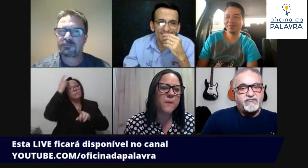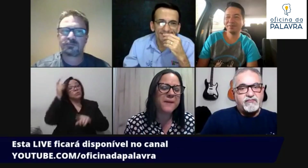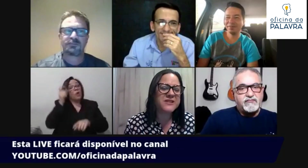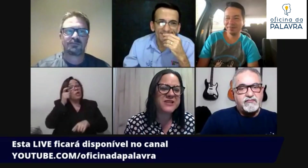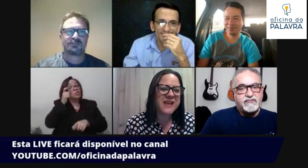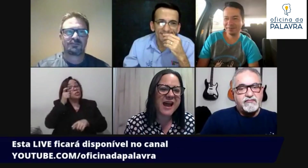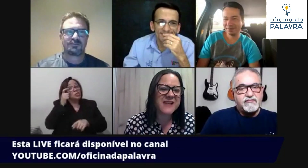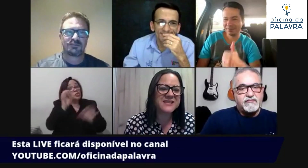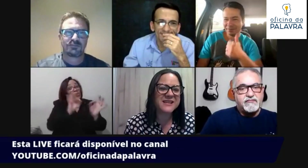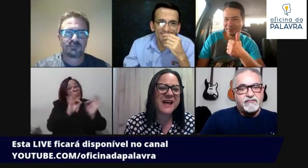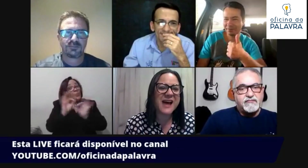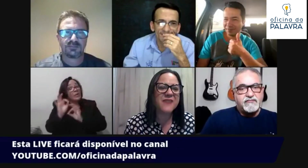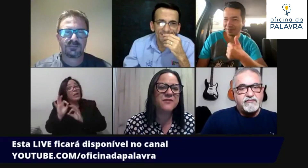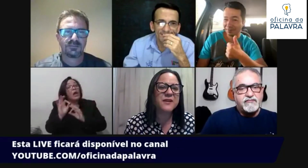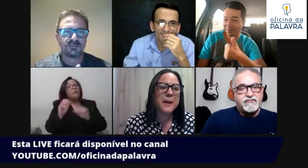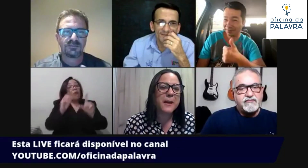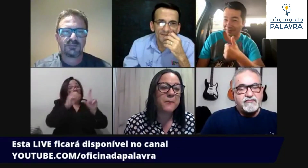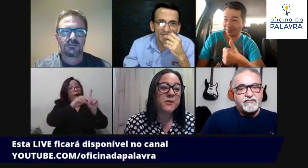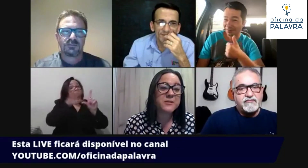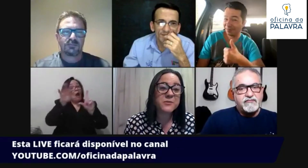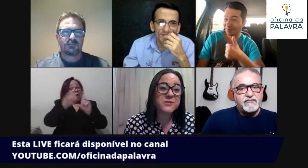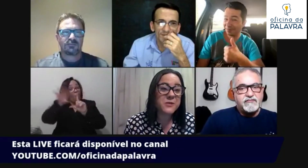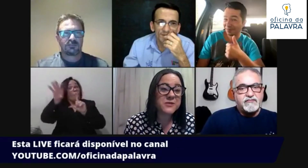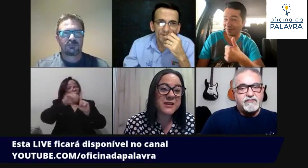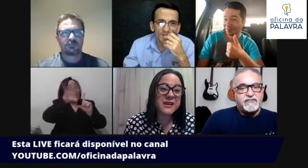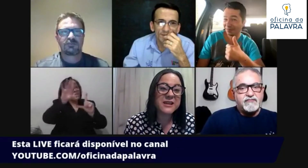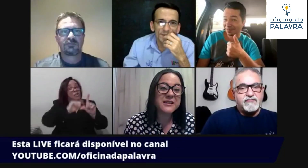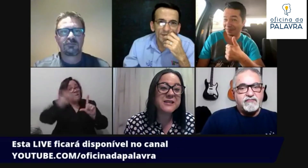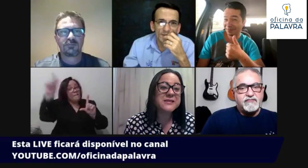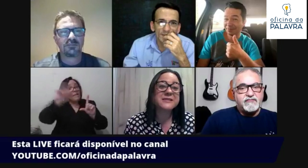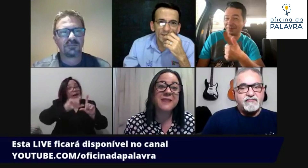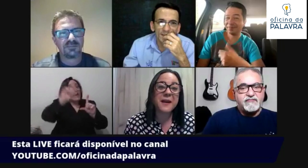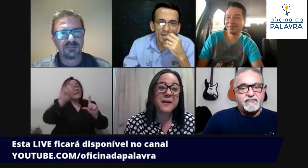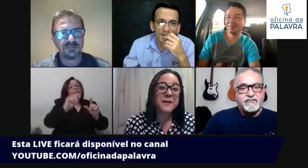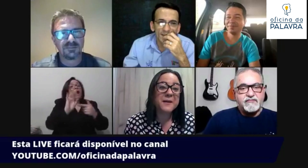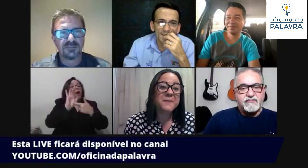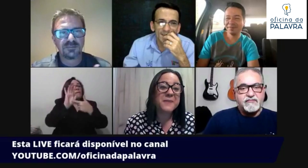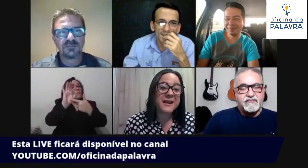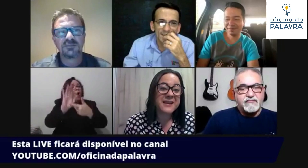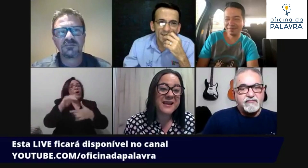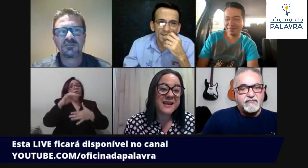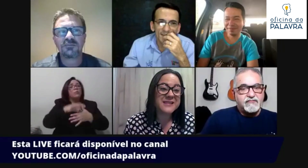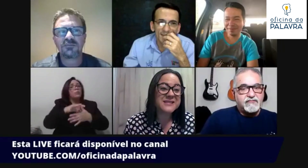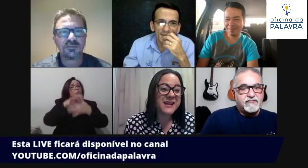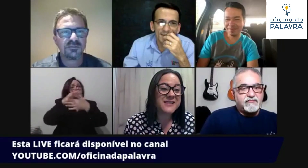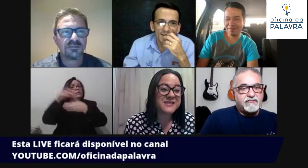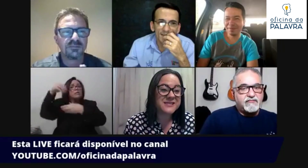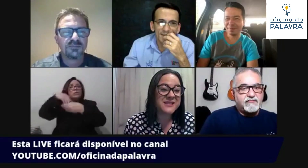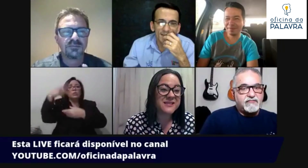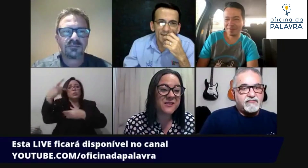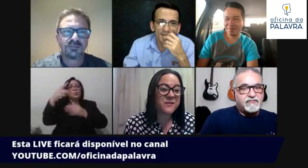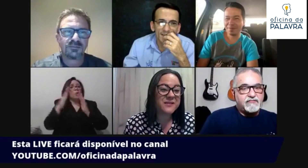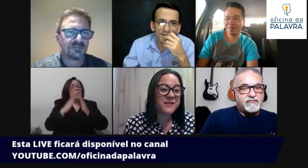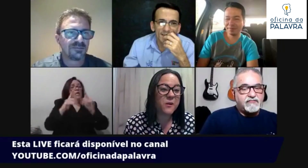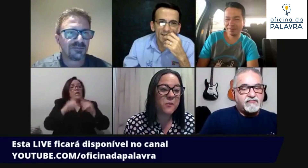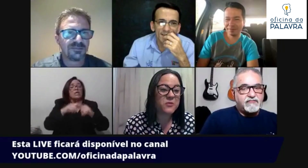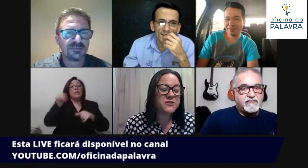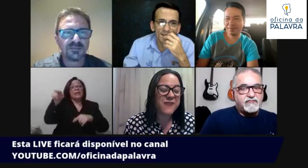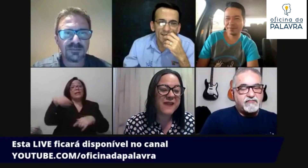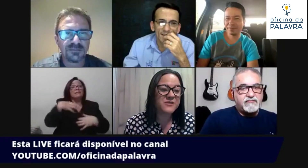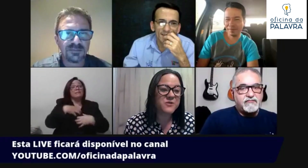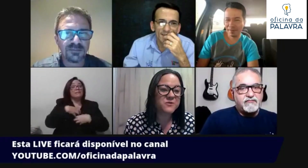deixe de compartilhar essa live, mostra para os seus líderes, né, para que eles, né, se sintam,